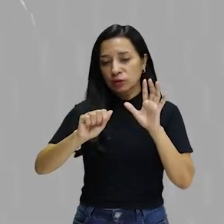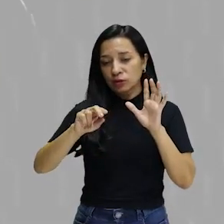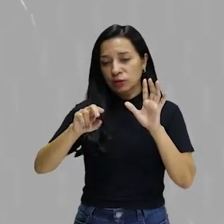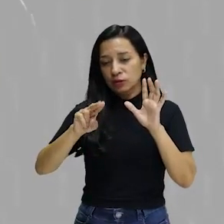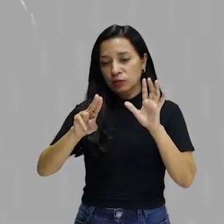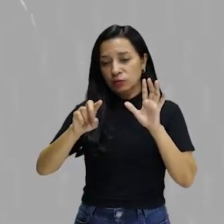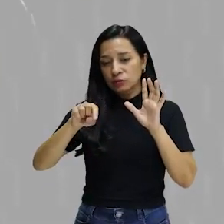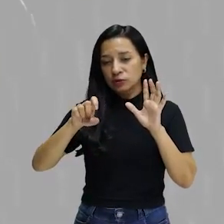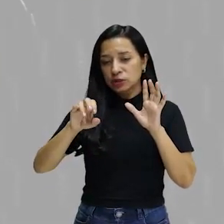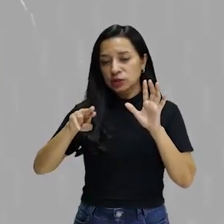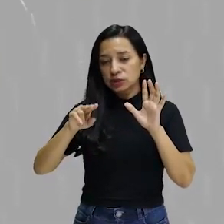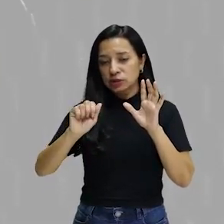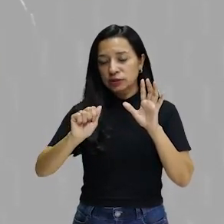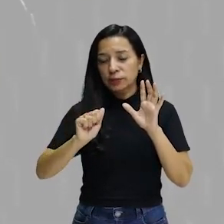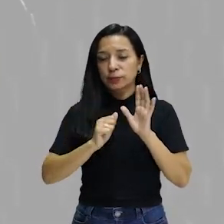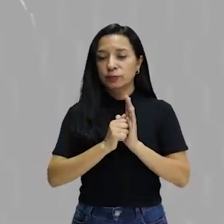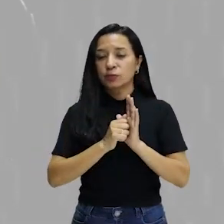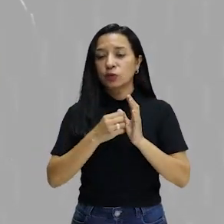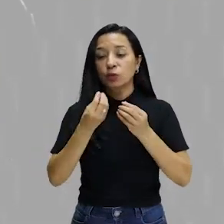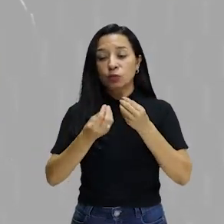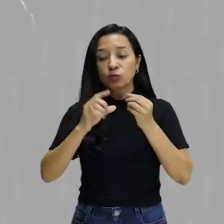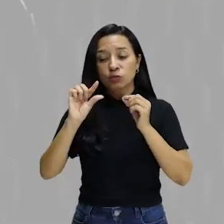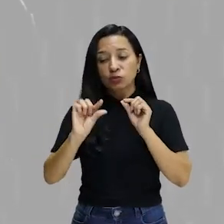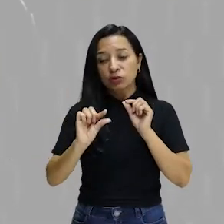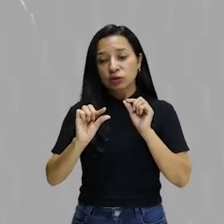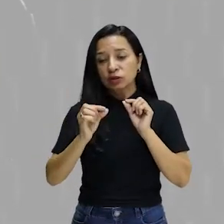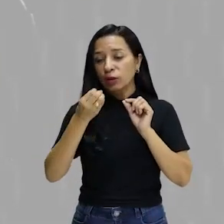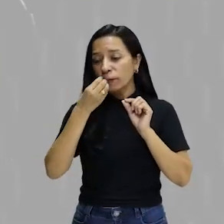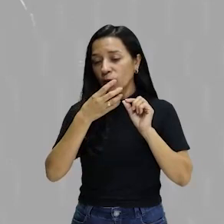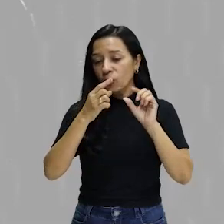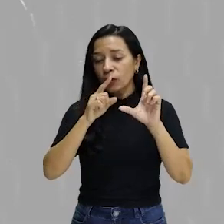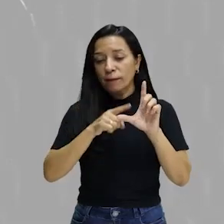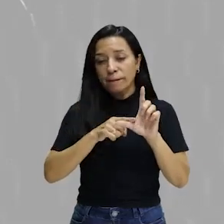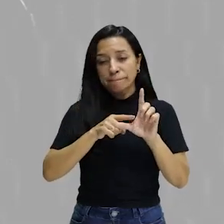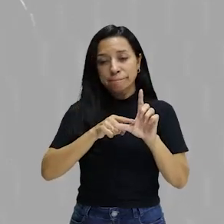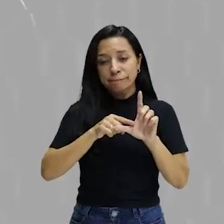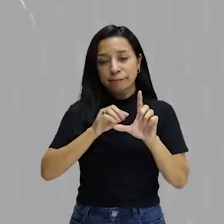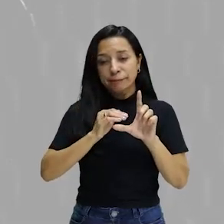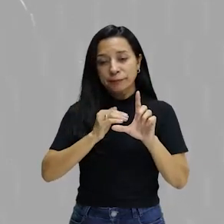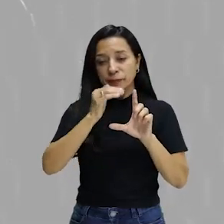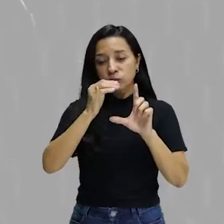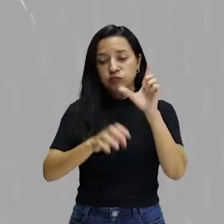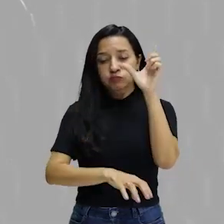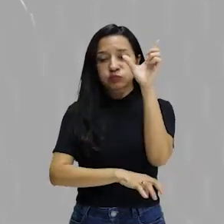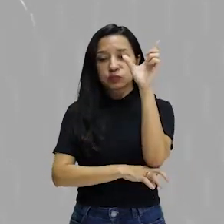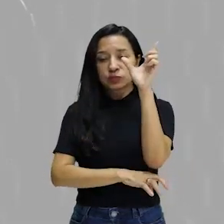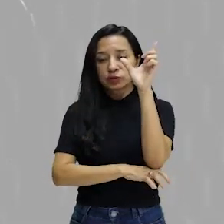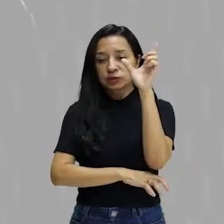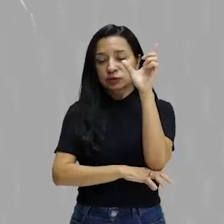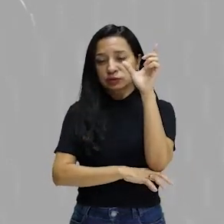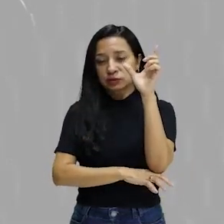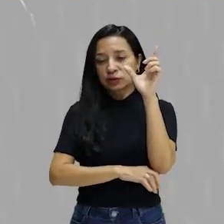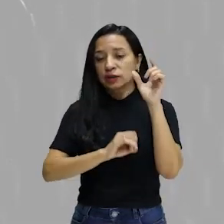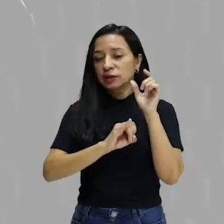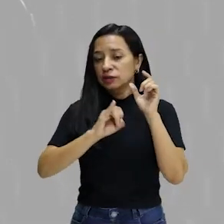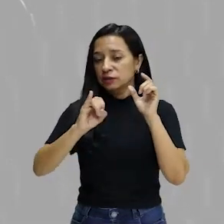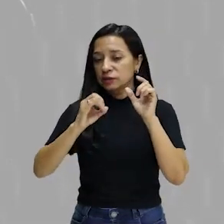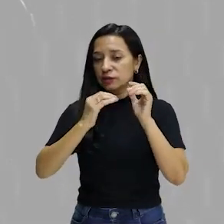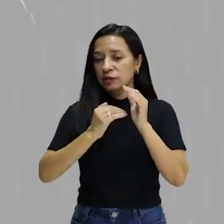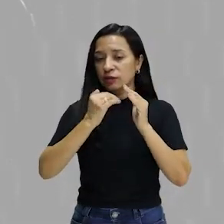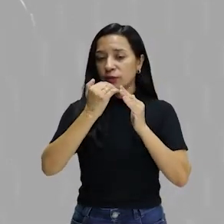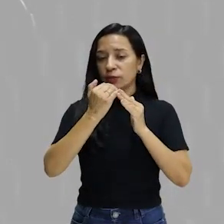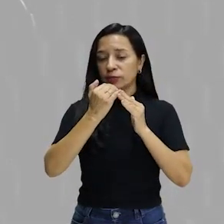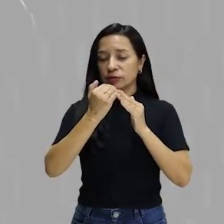pequena de auxina, essa concentração pequena vai ser boa para o crescimento da raiz. Se eu aumentar a